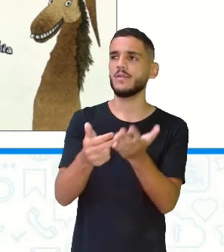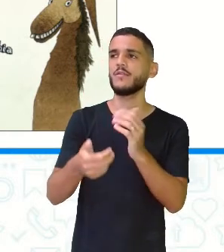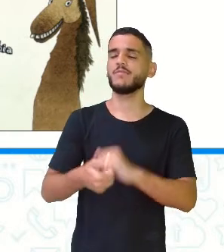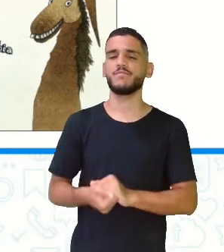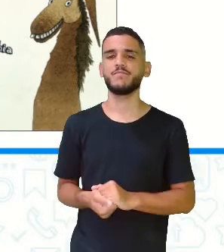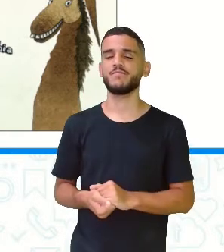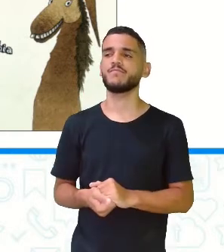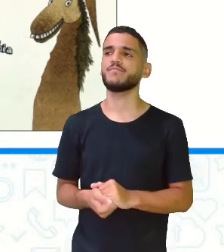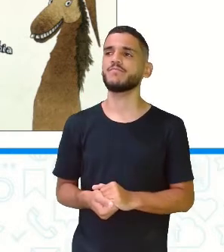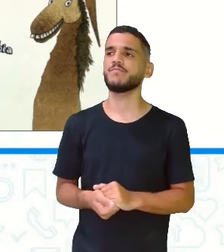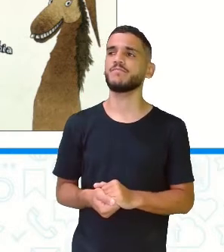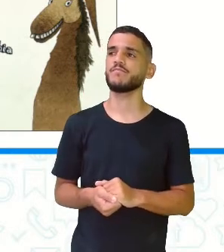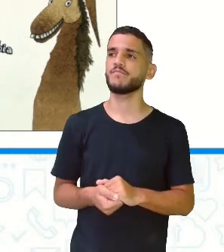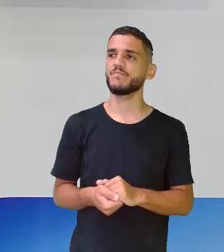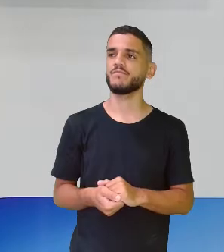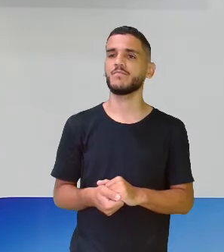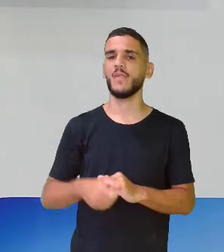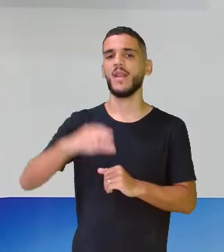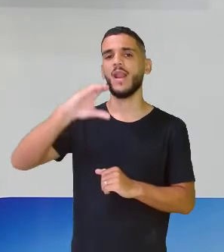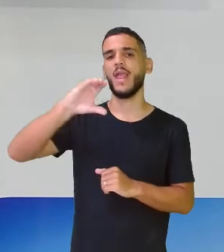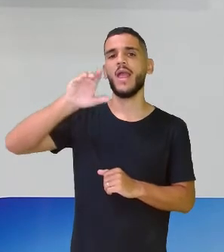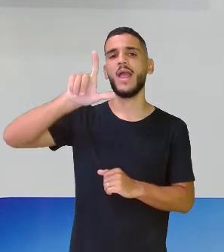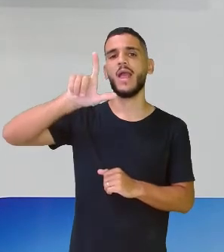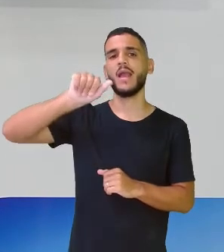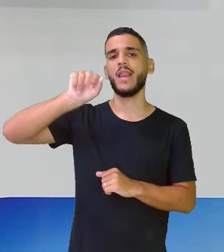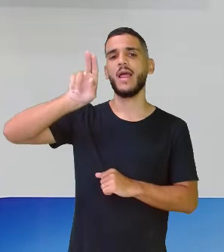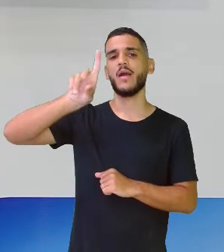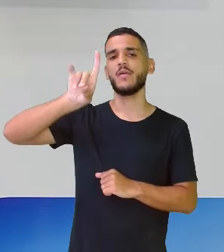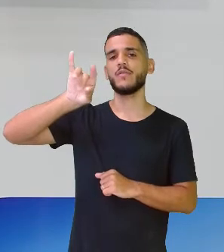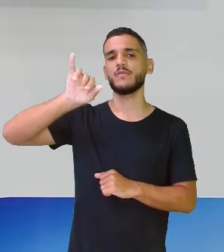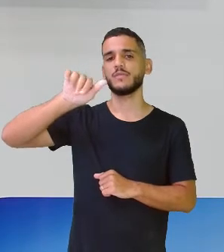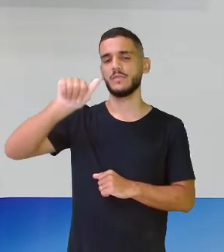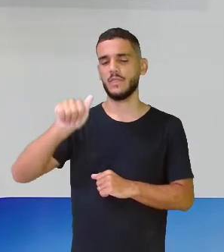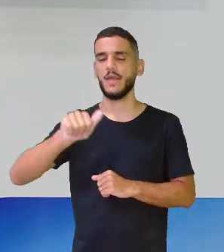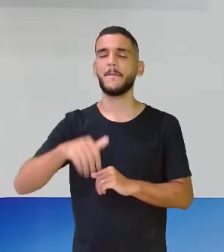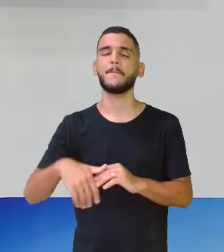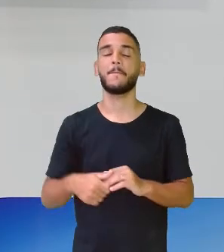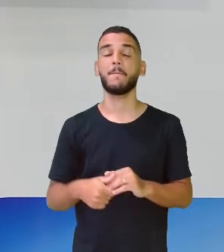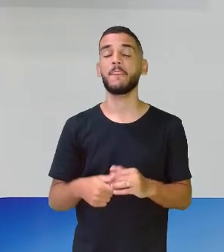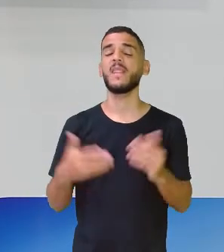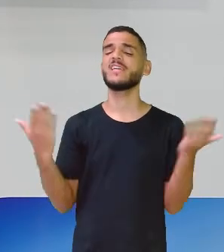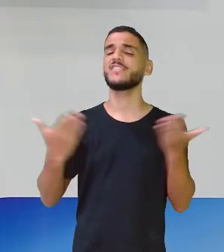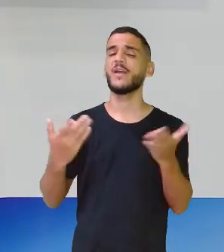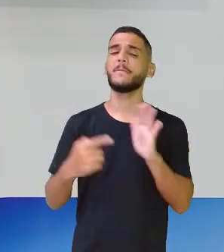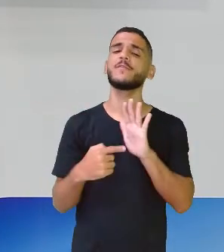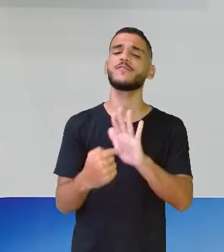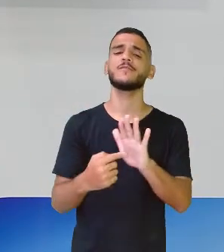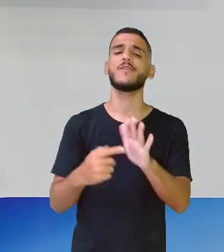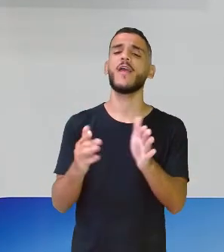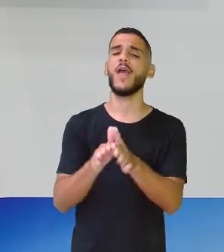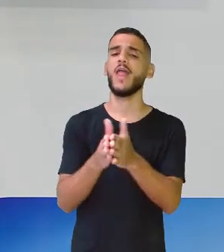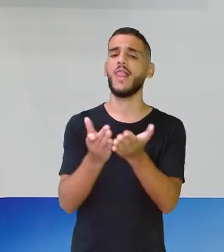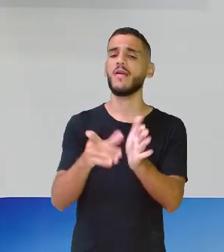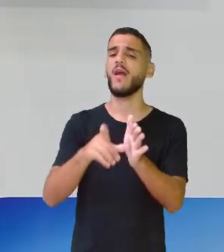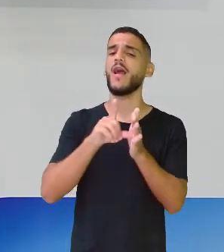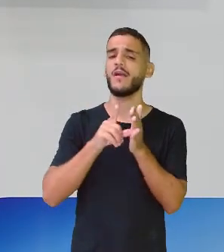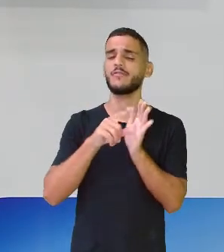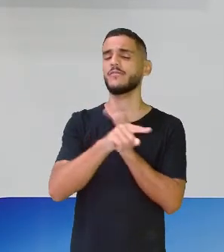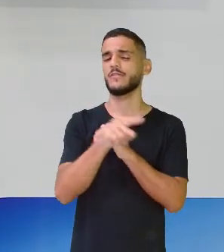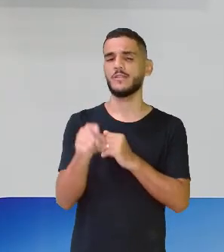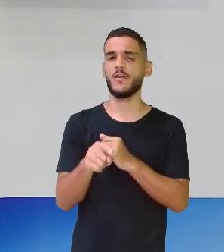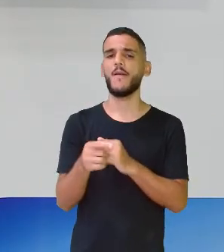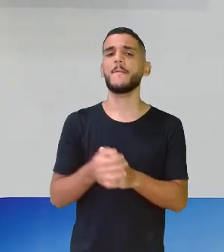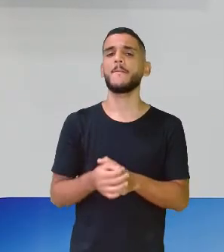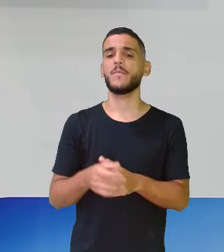autora de livros infantos juvenil bem conhecidos. Eu já trouxe outros livros aqui dela para a gente ler. Então, o peixinho perdeu